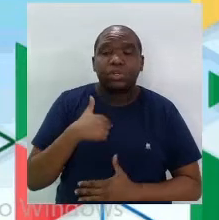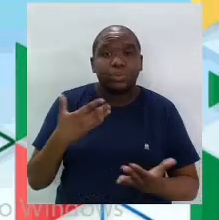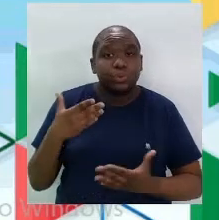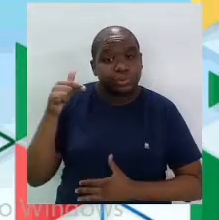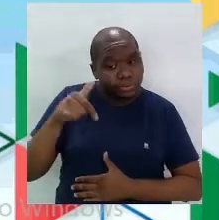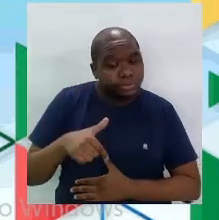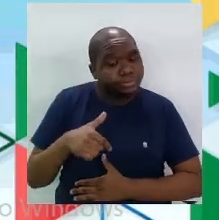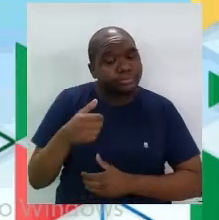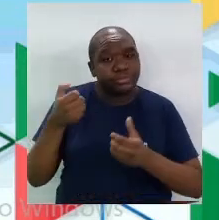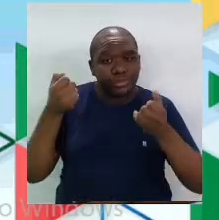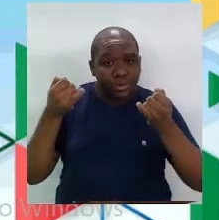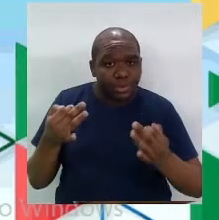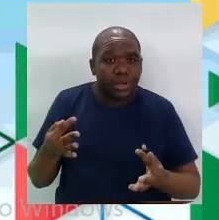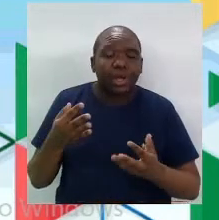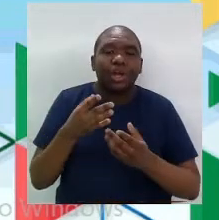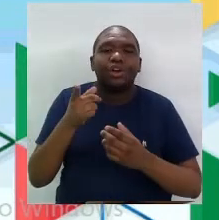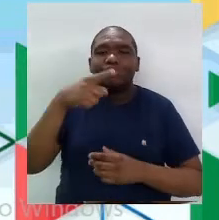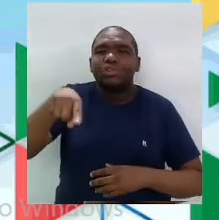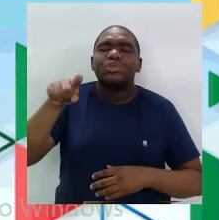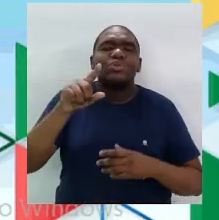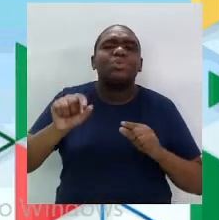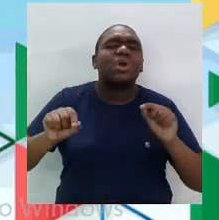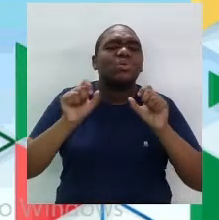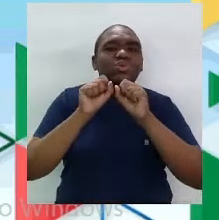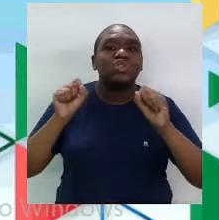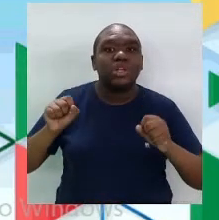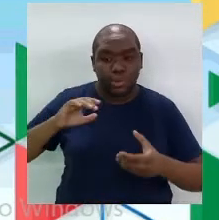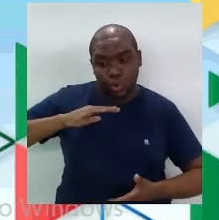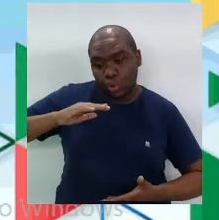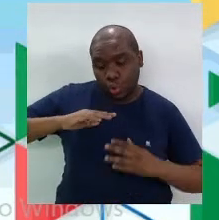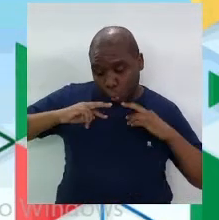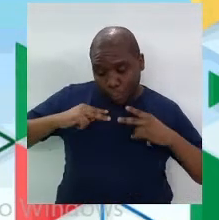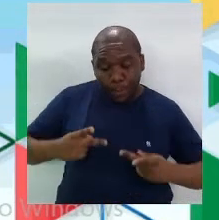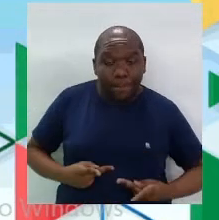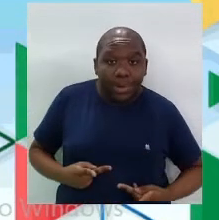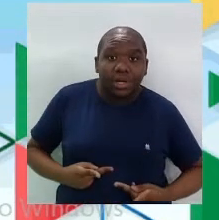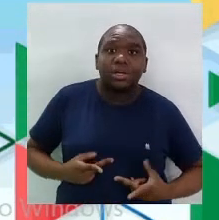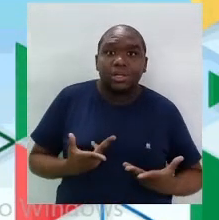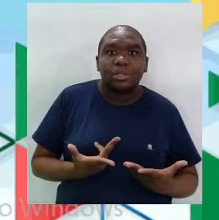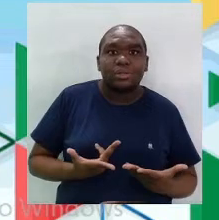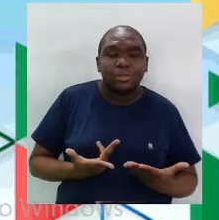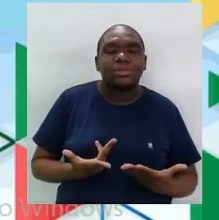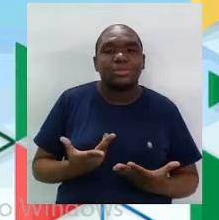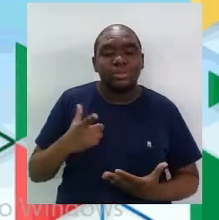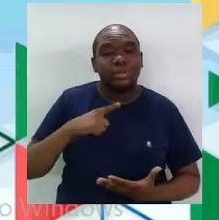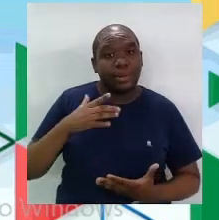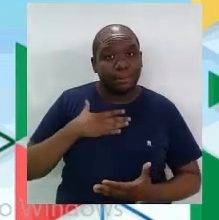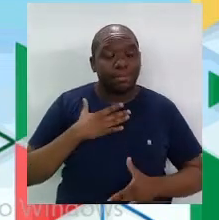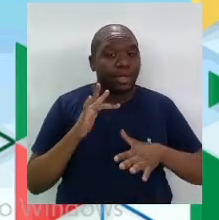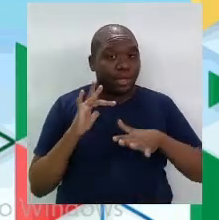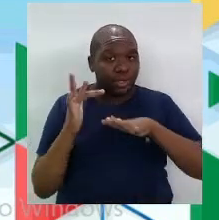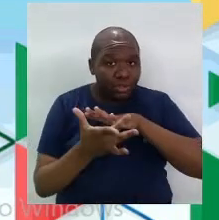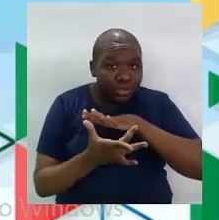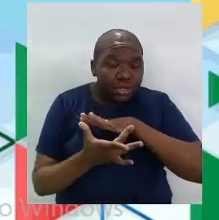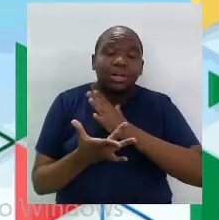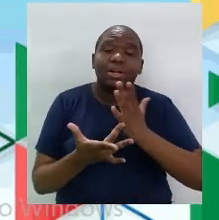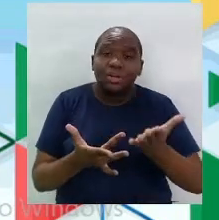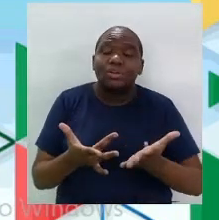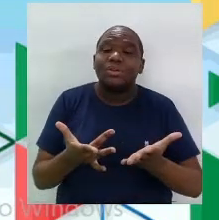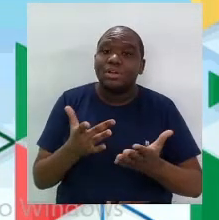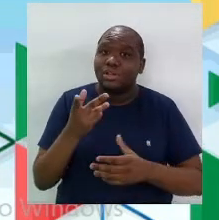de hoje. Hoje eu vou falar para vocês sobre o sistema reprodutor humano e aí tem a minha